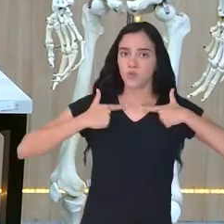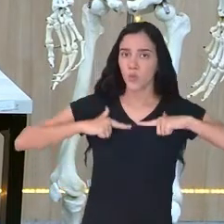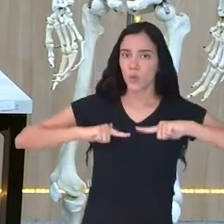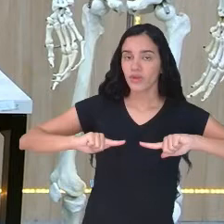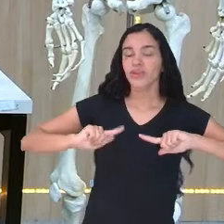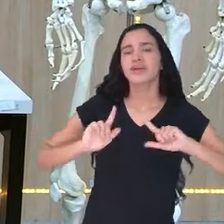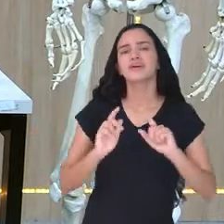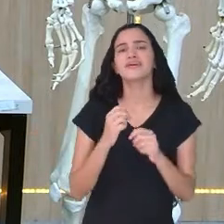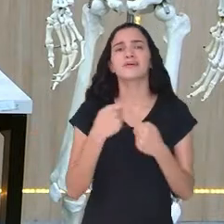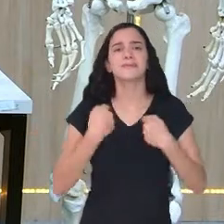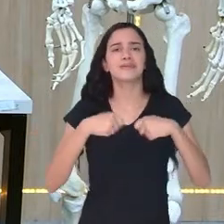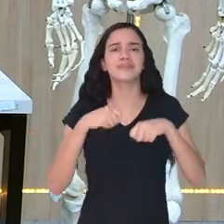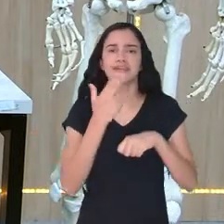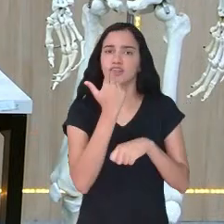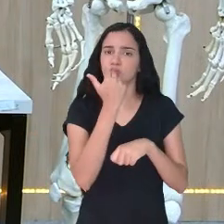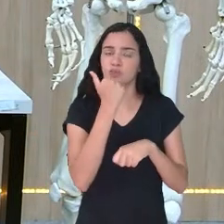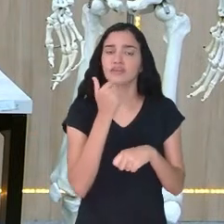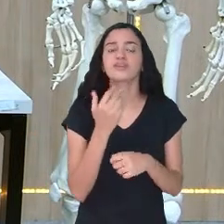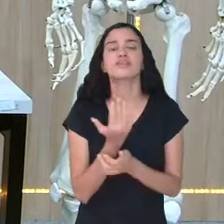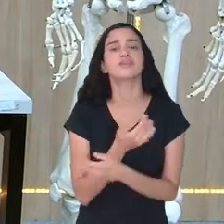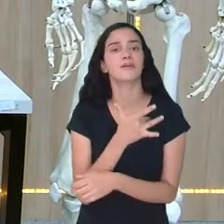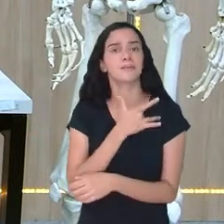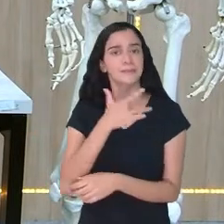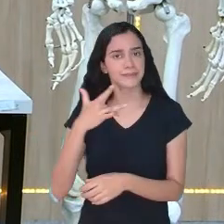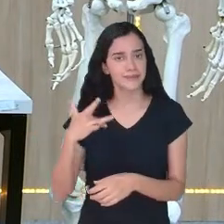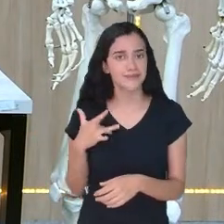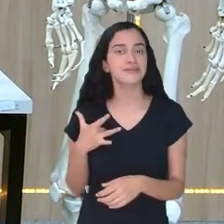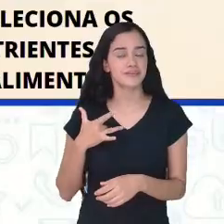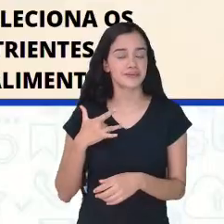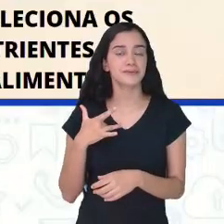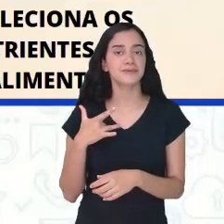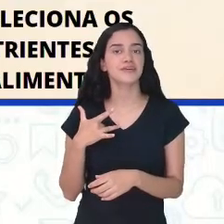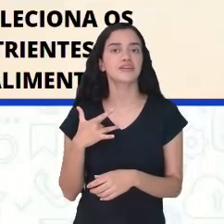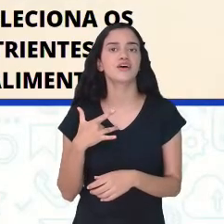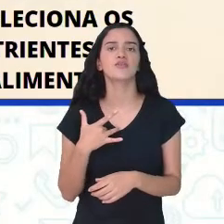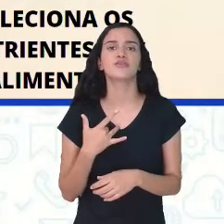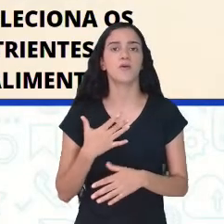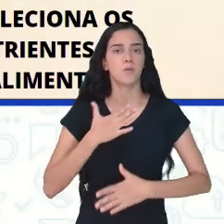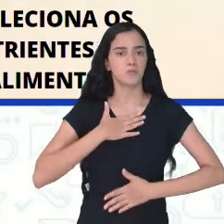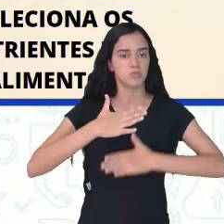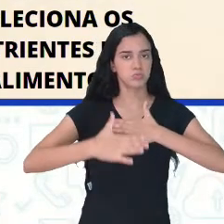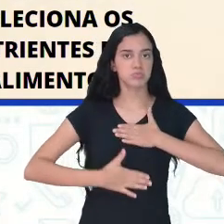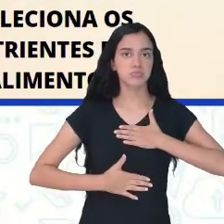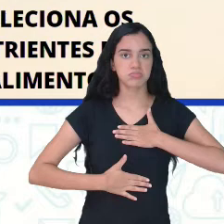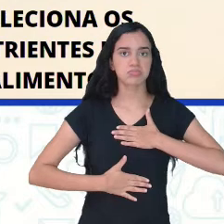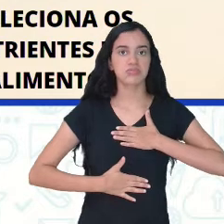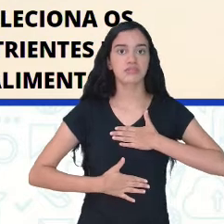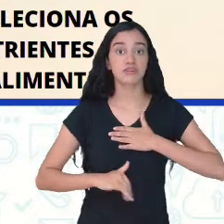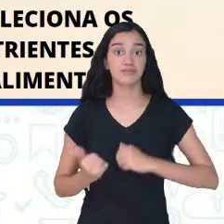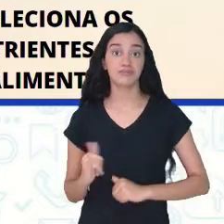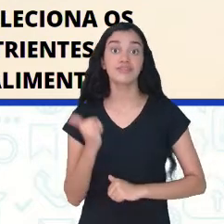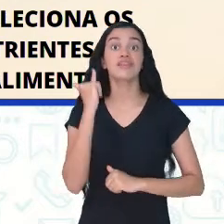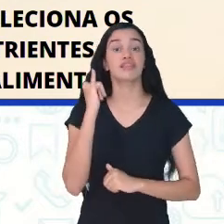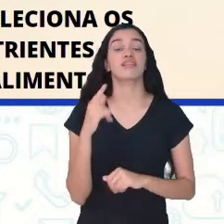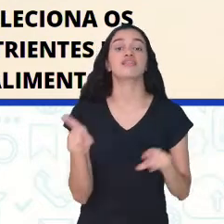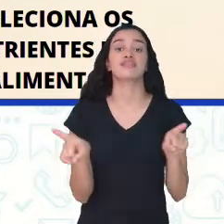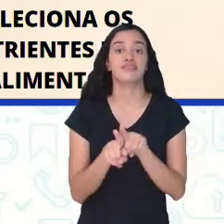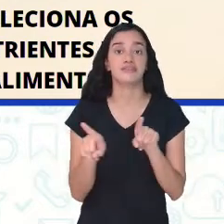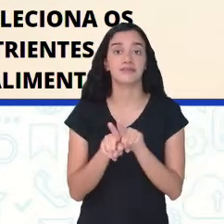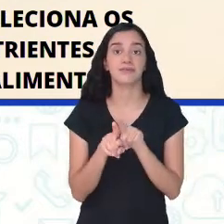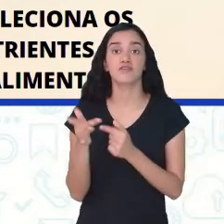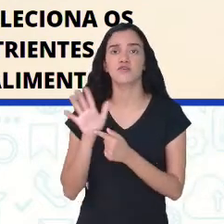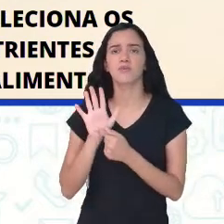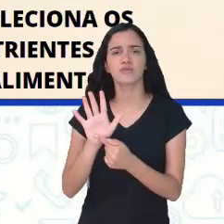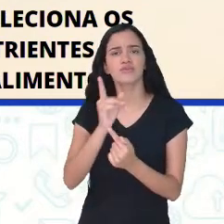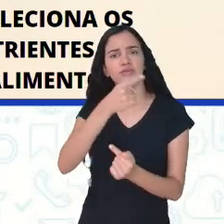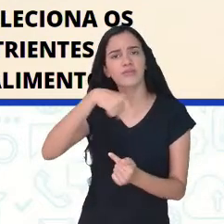também ter nutrientes, alimentos saudáveis, para ter um bom funcionamento, a questão aí de energia. Agora eu vou mostrar a vocês